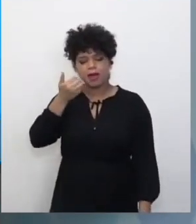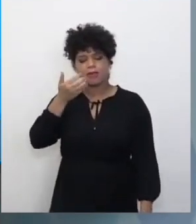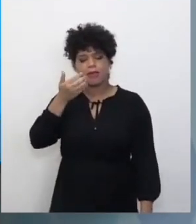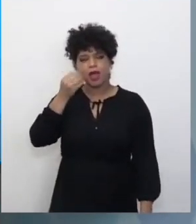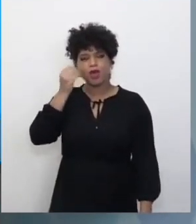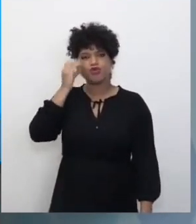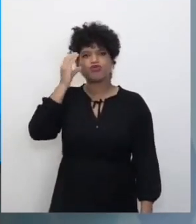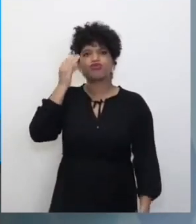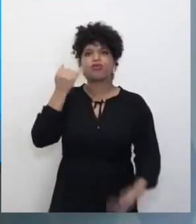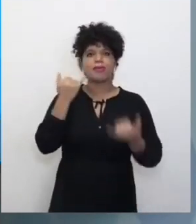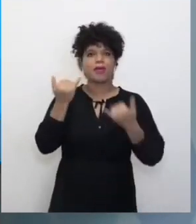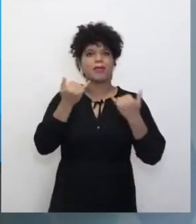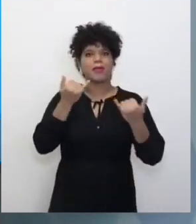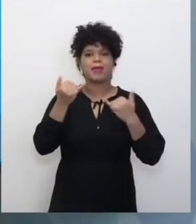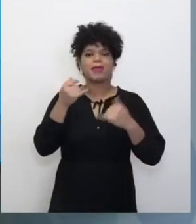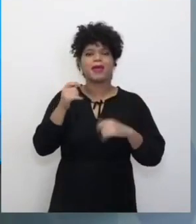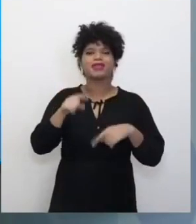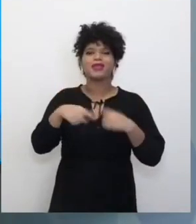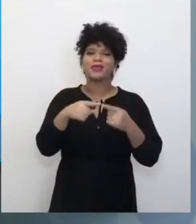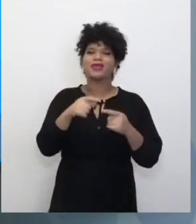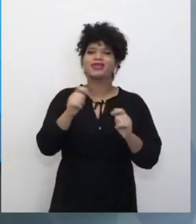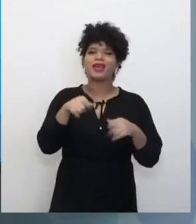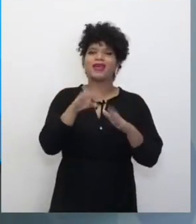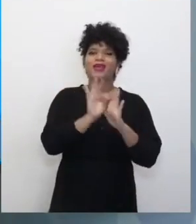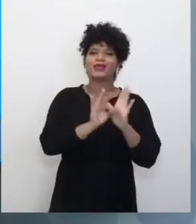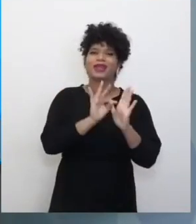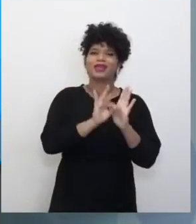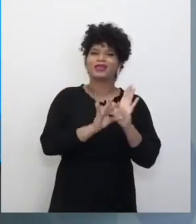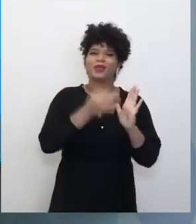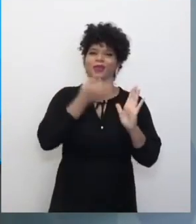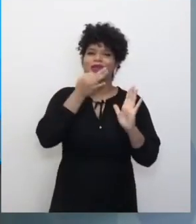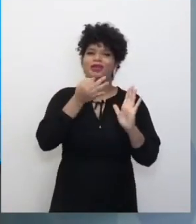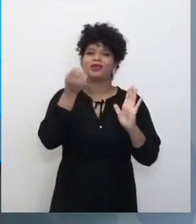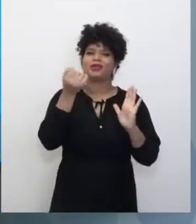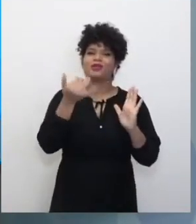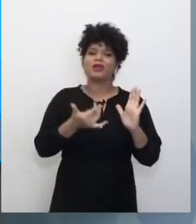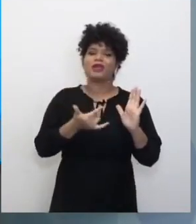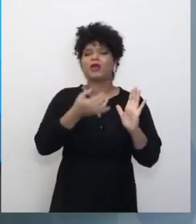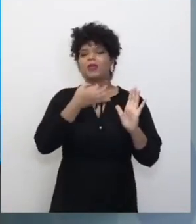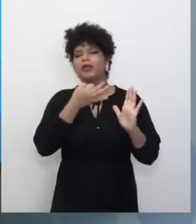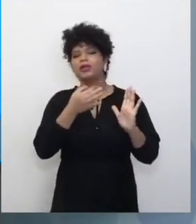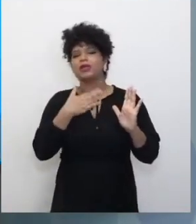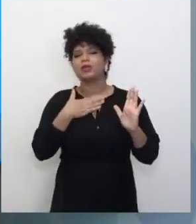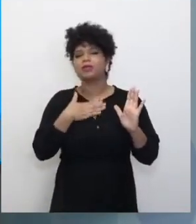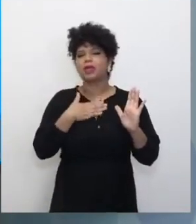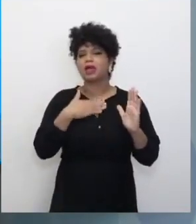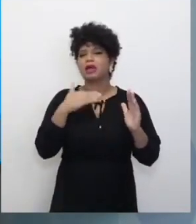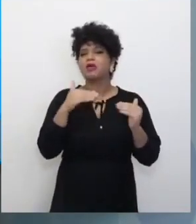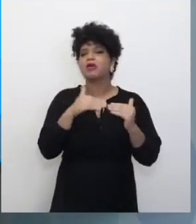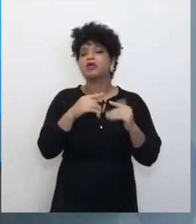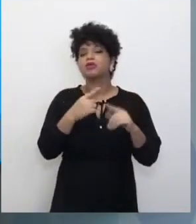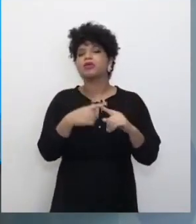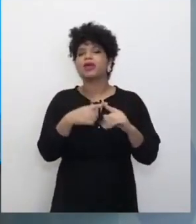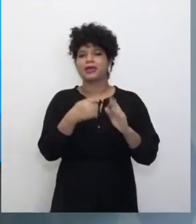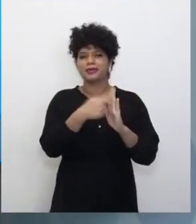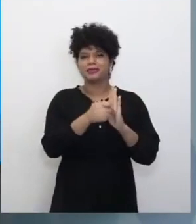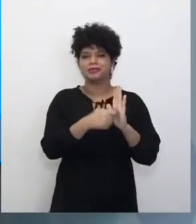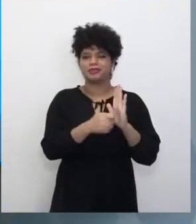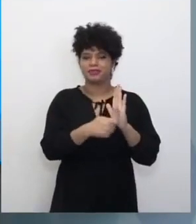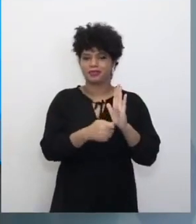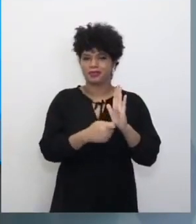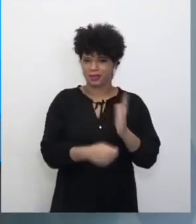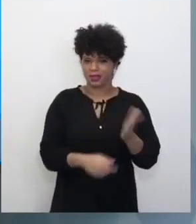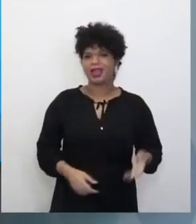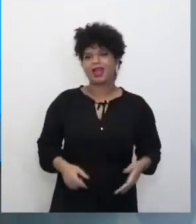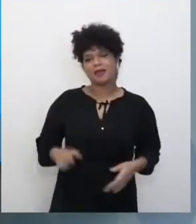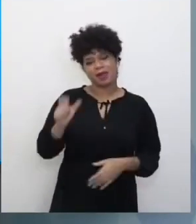acesso a um monte de informações. E esse acesso que a gente tem às informações é que vai criando na gente esse que a gente chama de repertório.